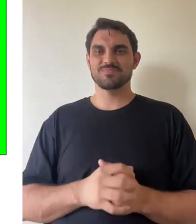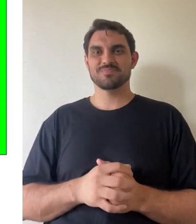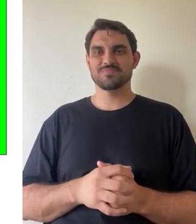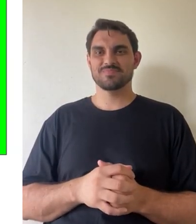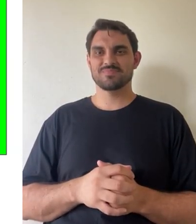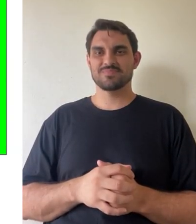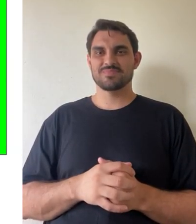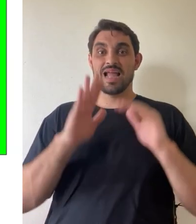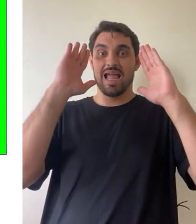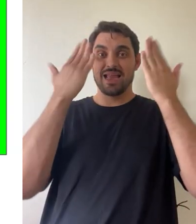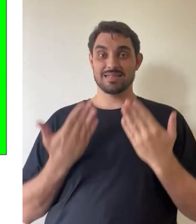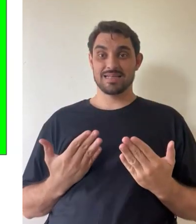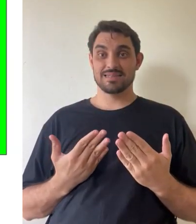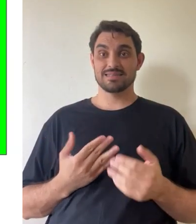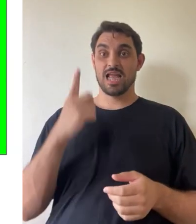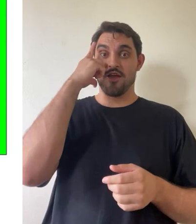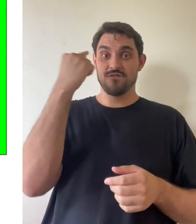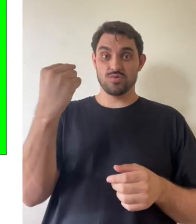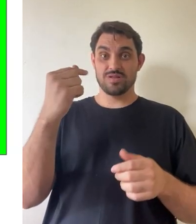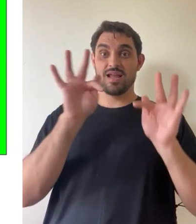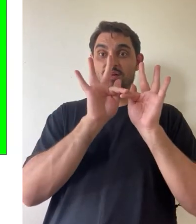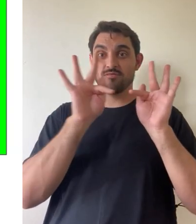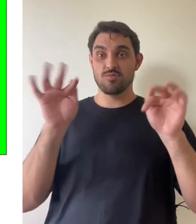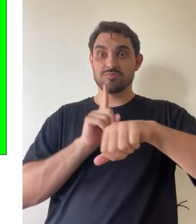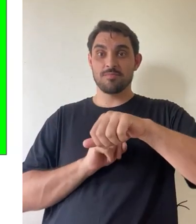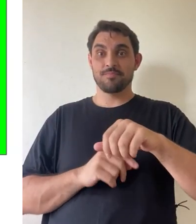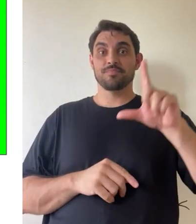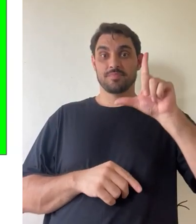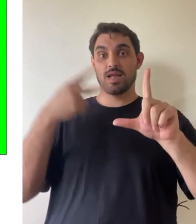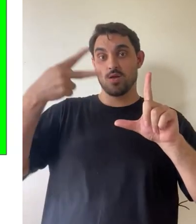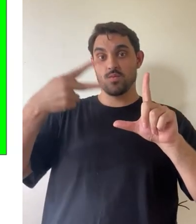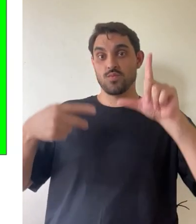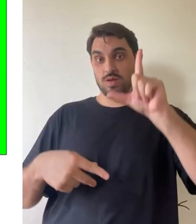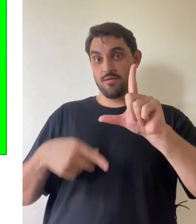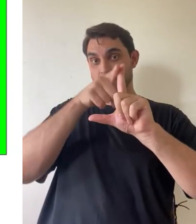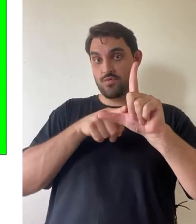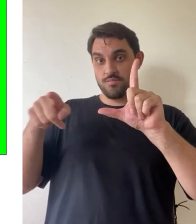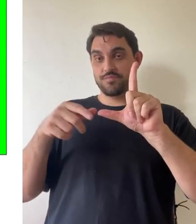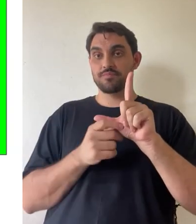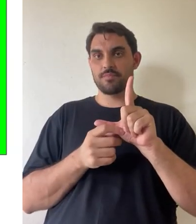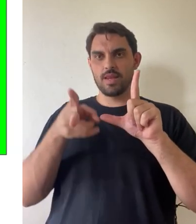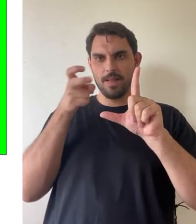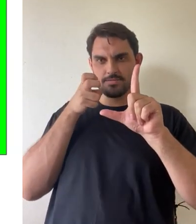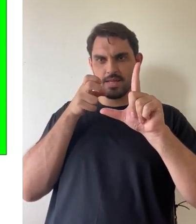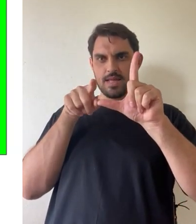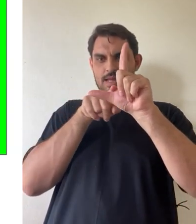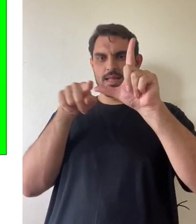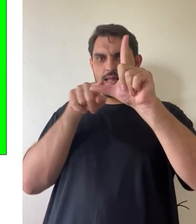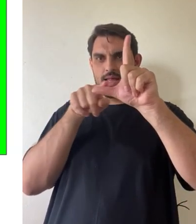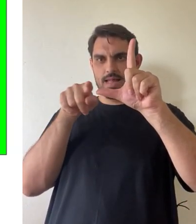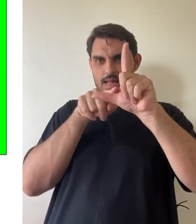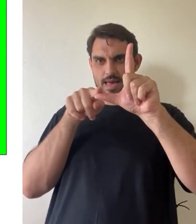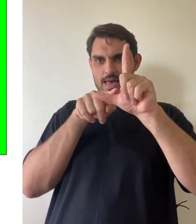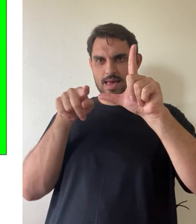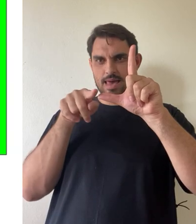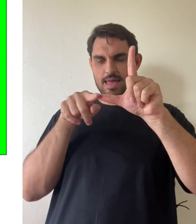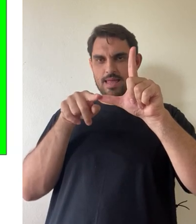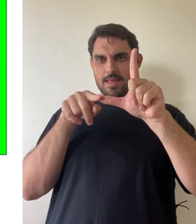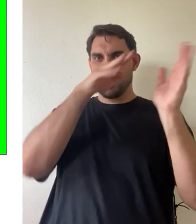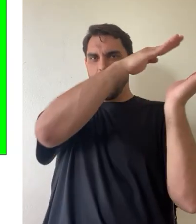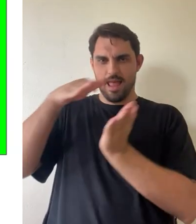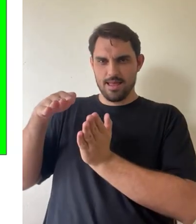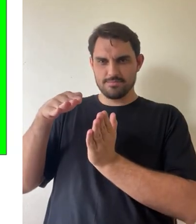enquanto houver movimento. E o gráfico da aceleração em função do tempo ficou igual ao anterior, porque nós não